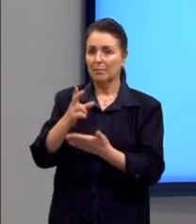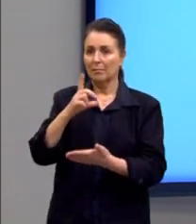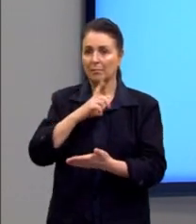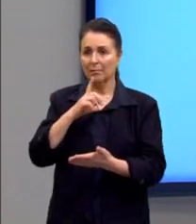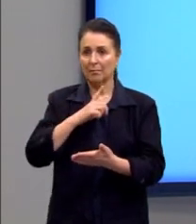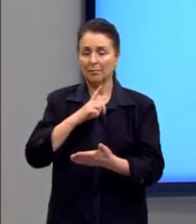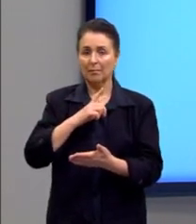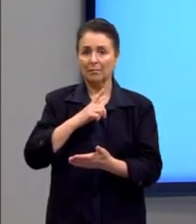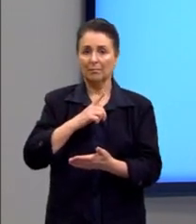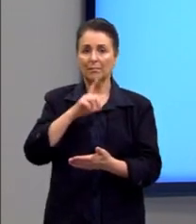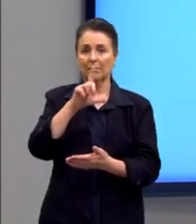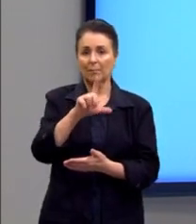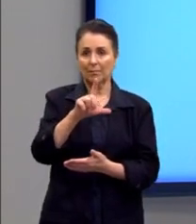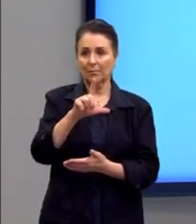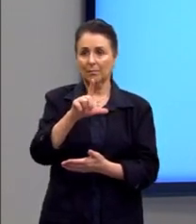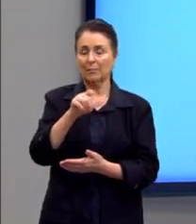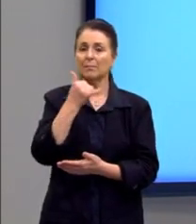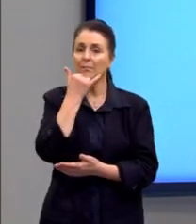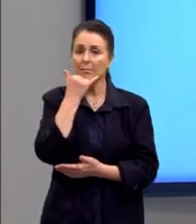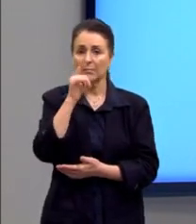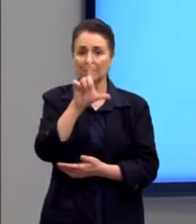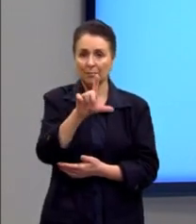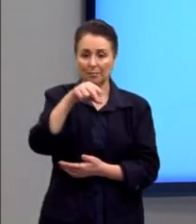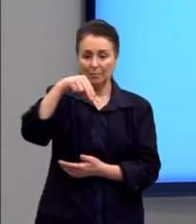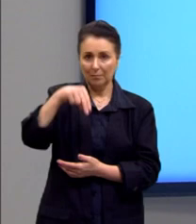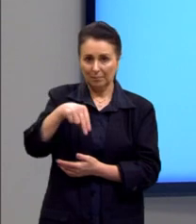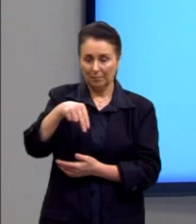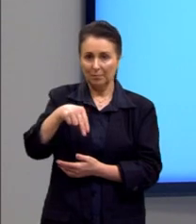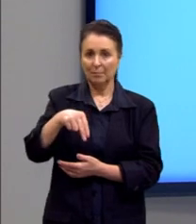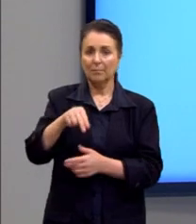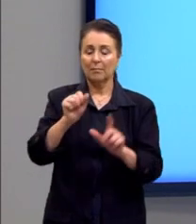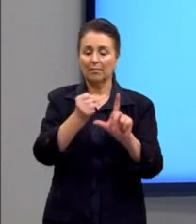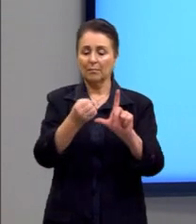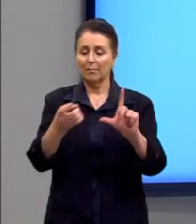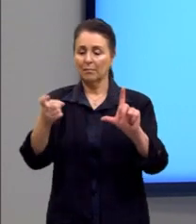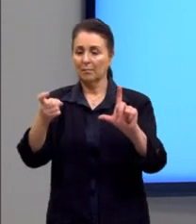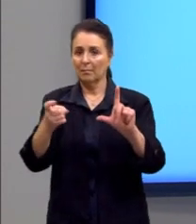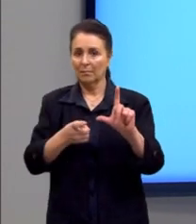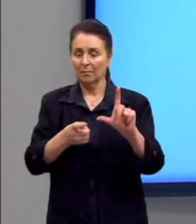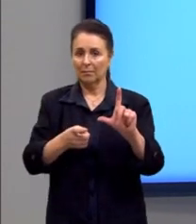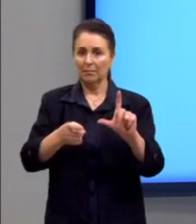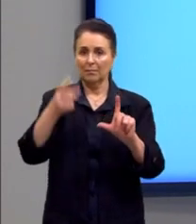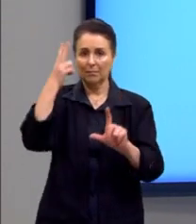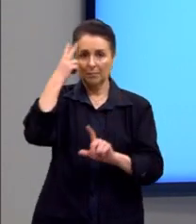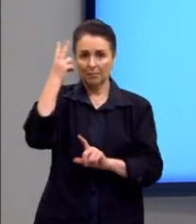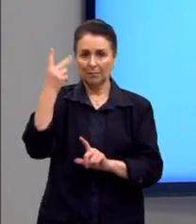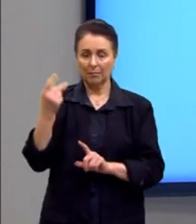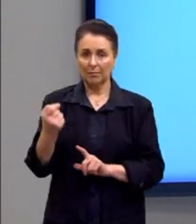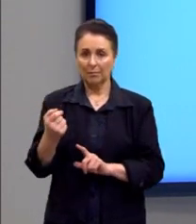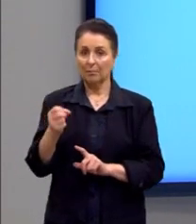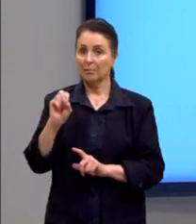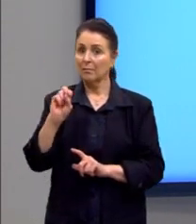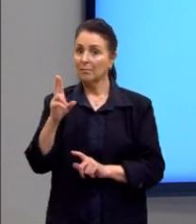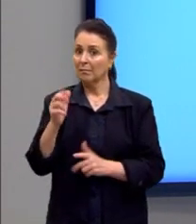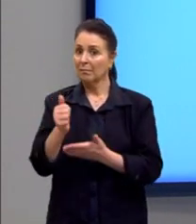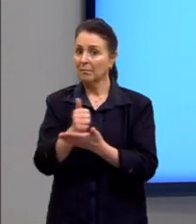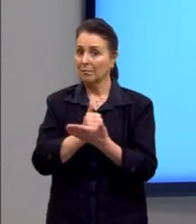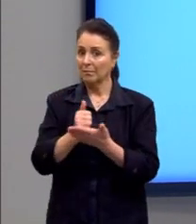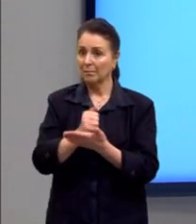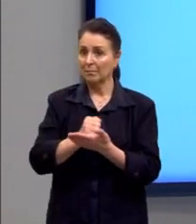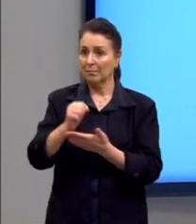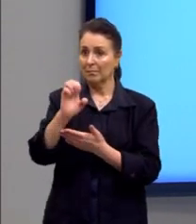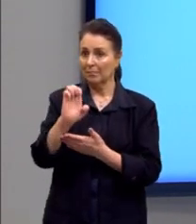então l n ele se trata do logaritmo natural ou então nego logaritmo na base e